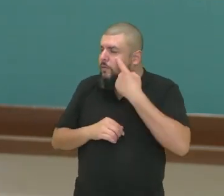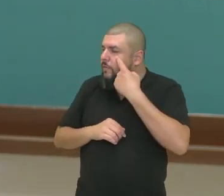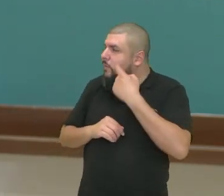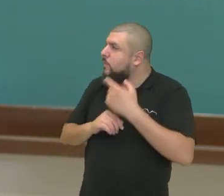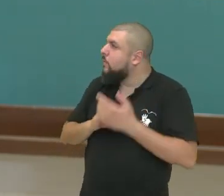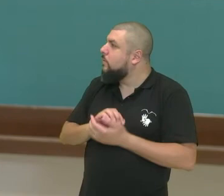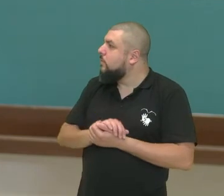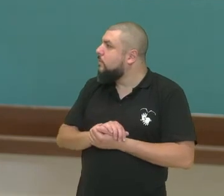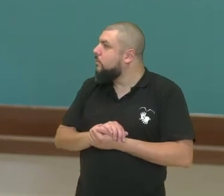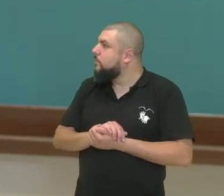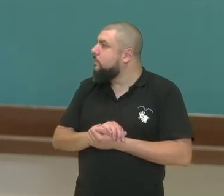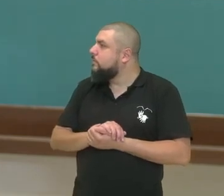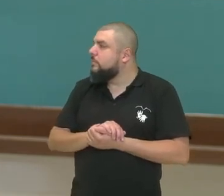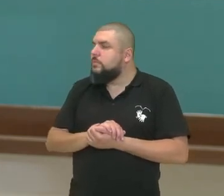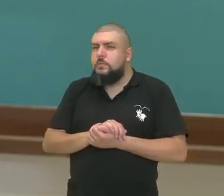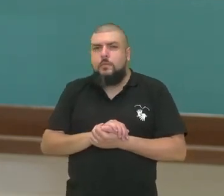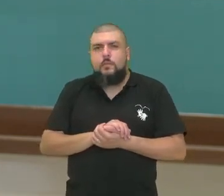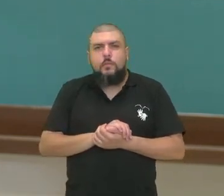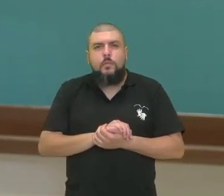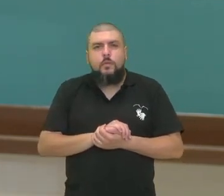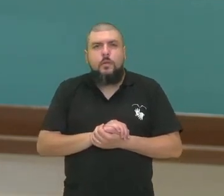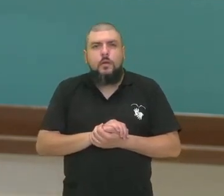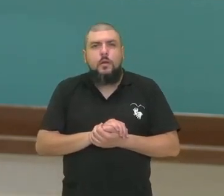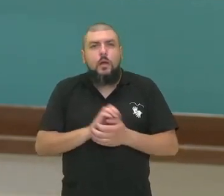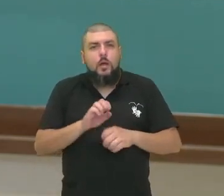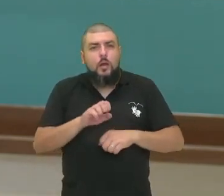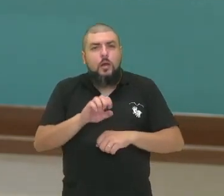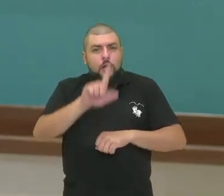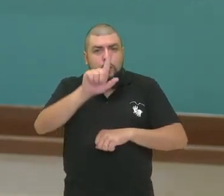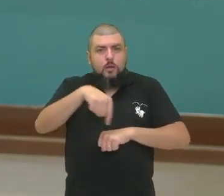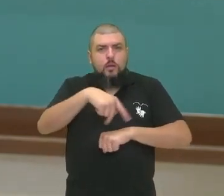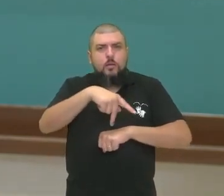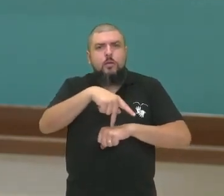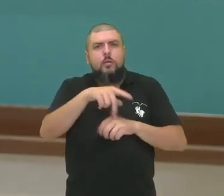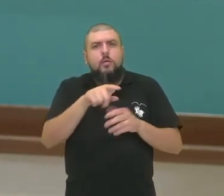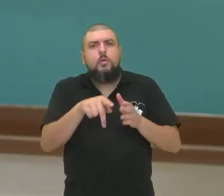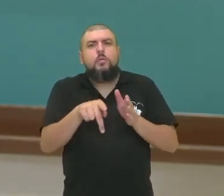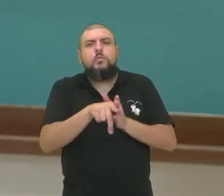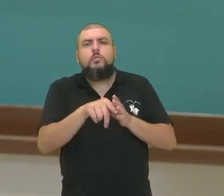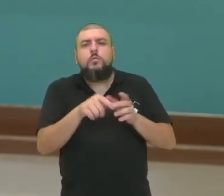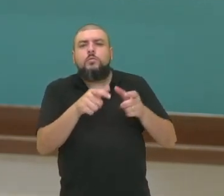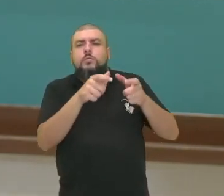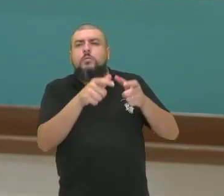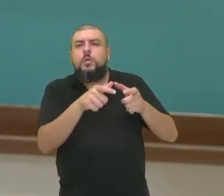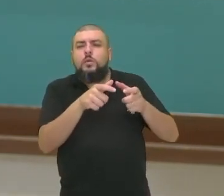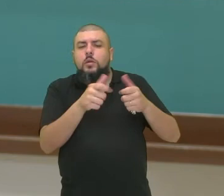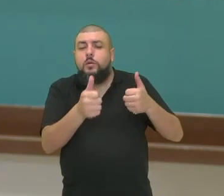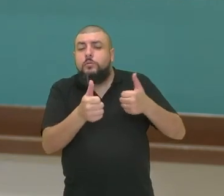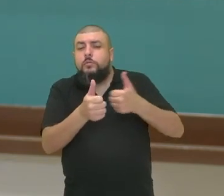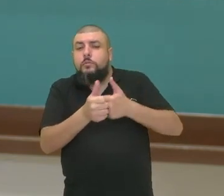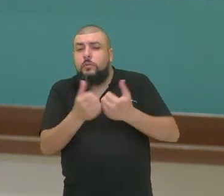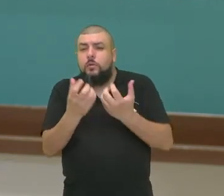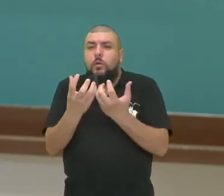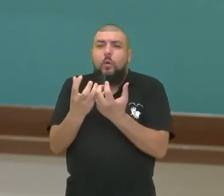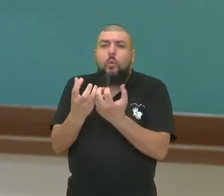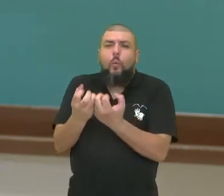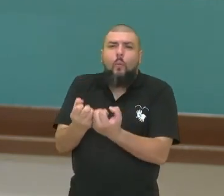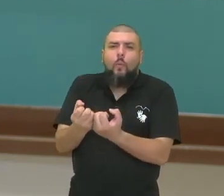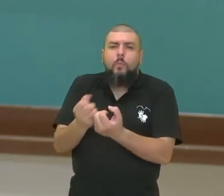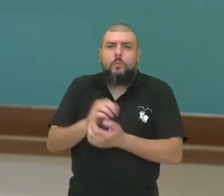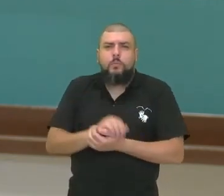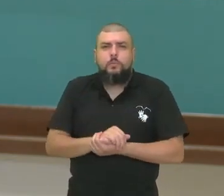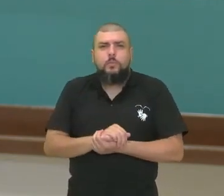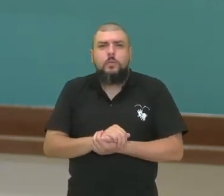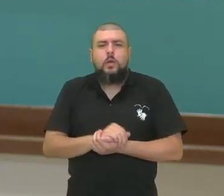Saara Ocidental, que são países dessa região, ok? Então observe no mapa então a região do Maghreb. Então,